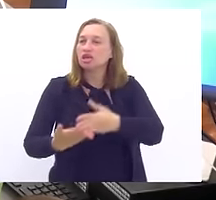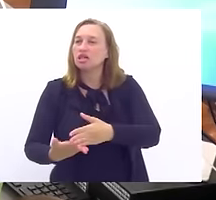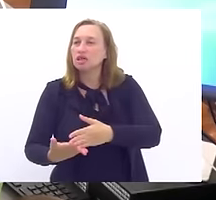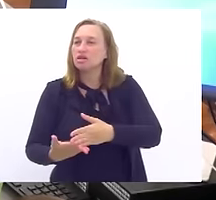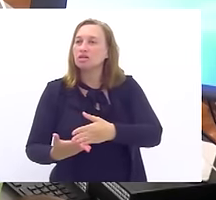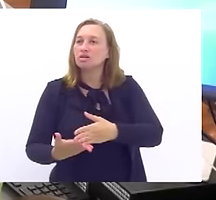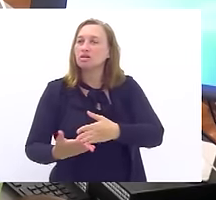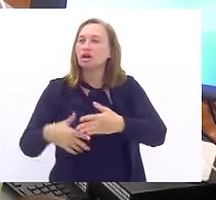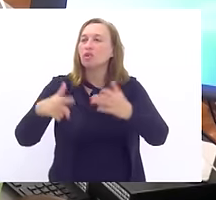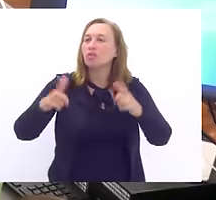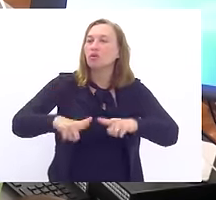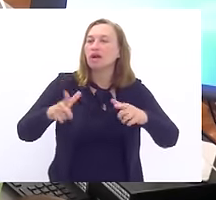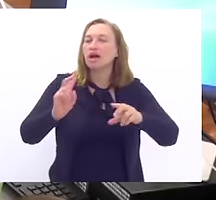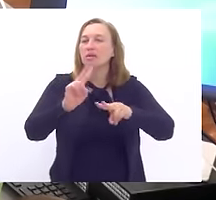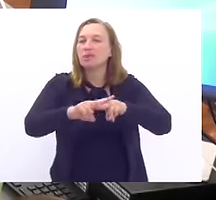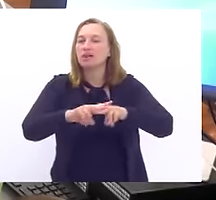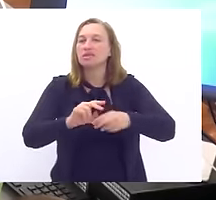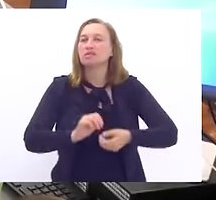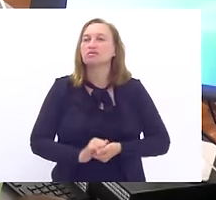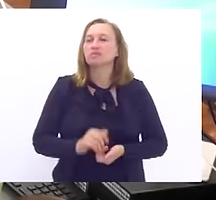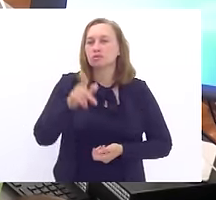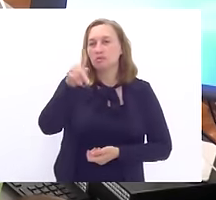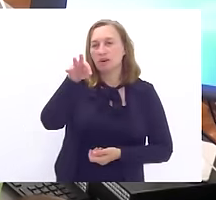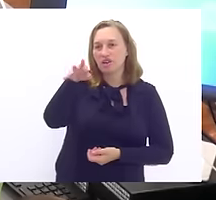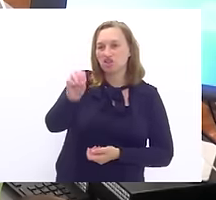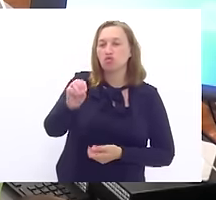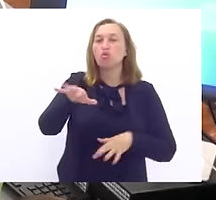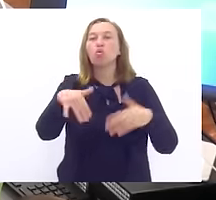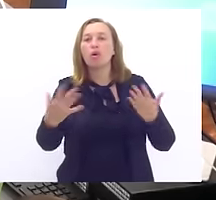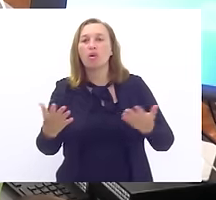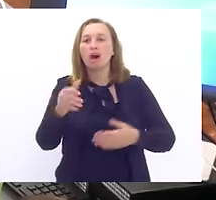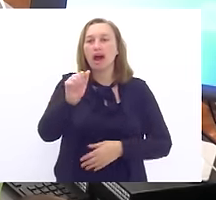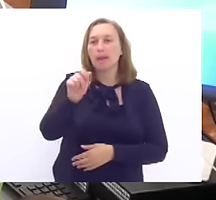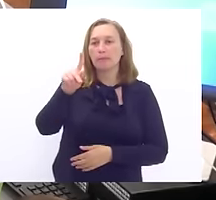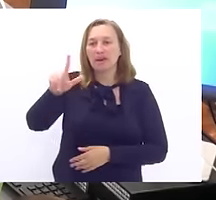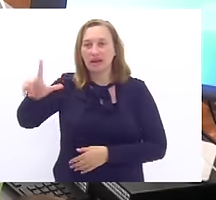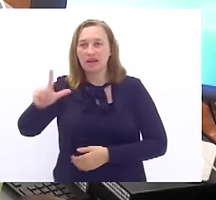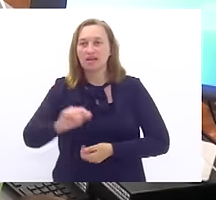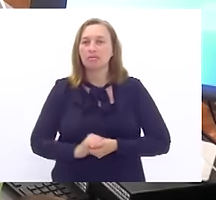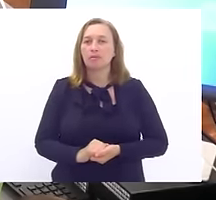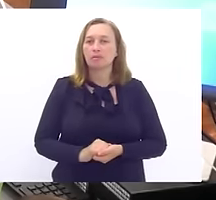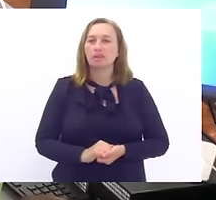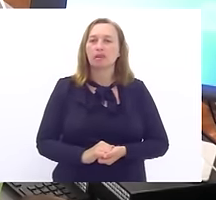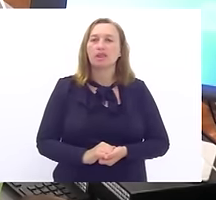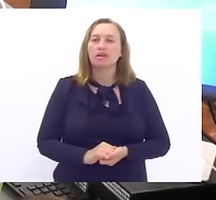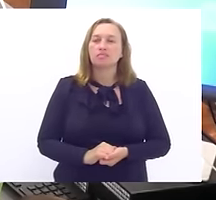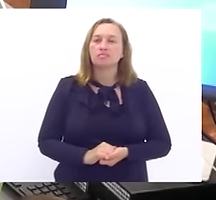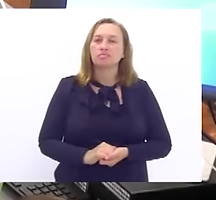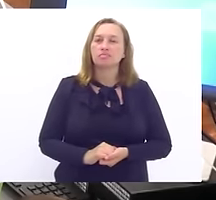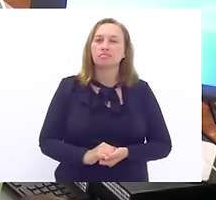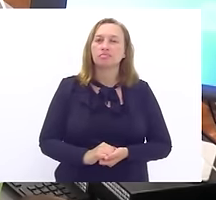ficar apreendido no pátio Qual o pátio é a pele que designa isso